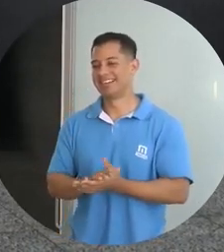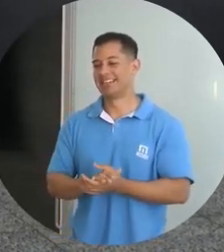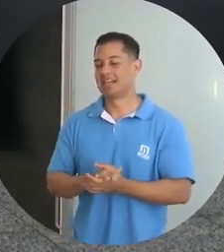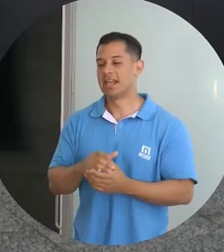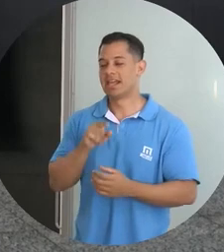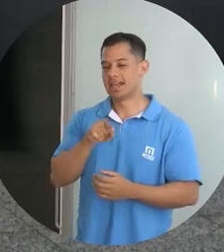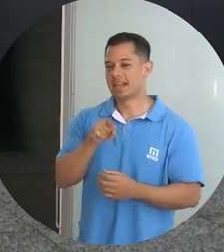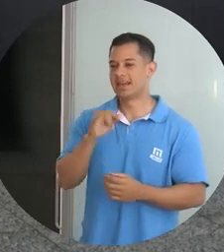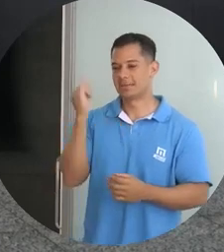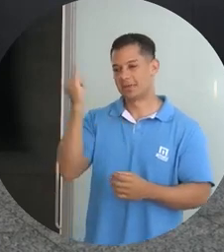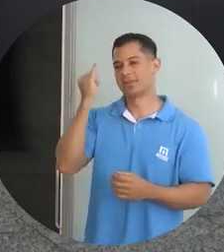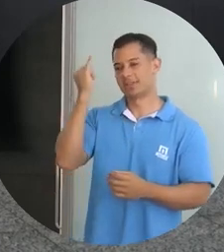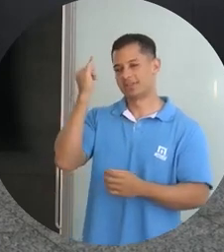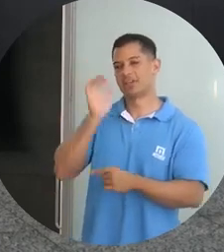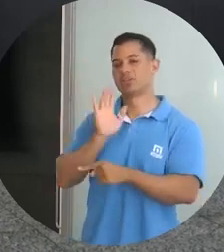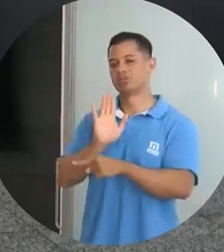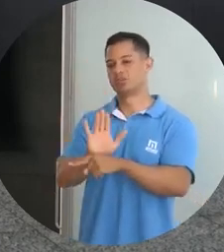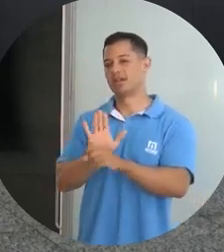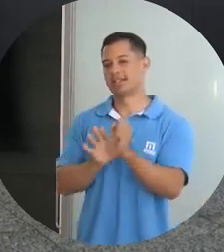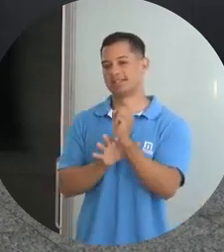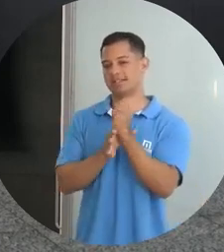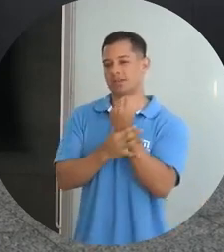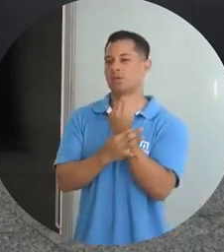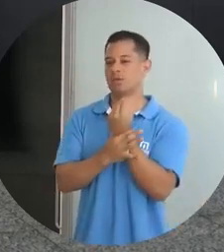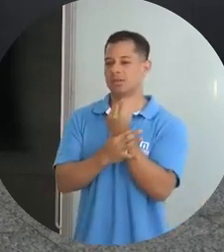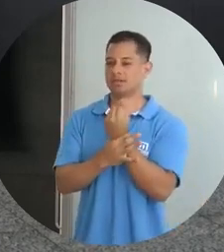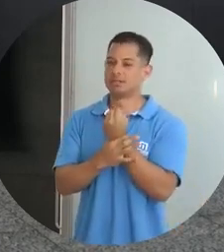esse aumento de segurança da estaca. Tá?